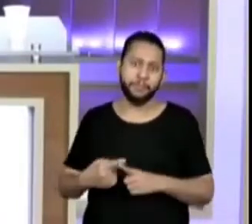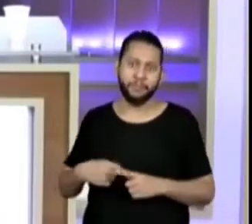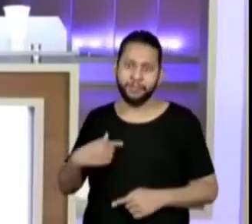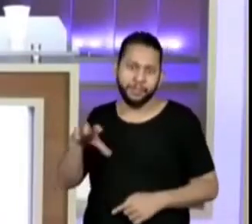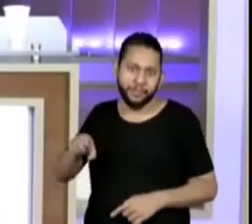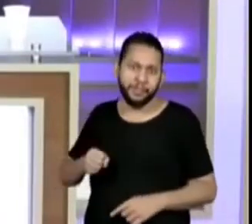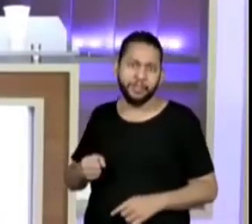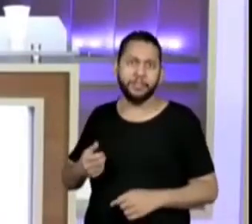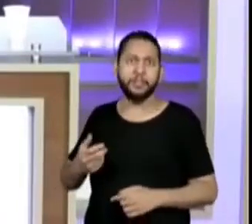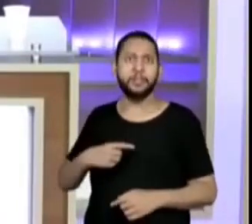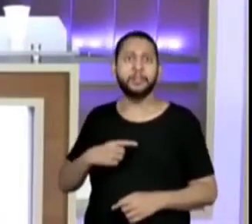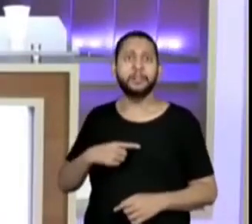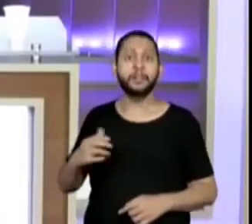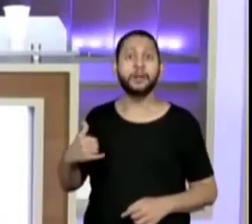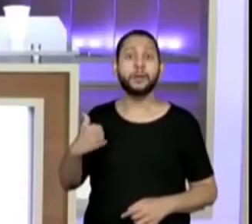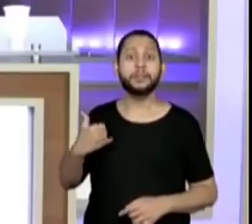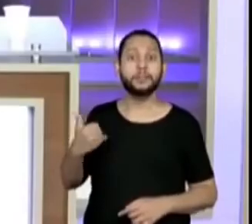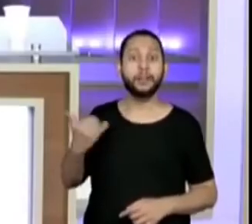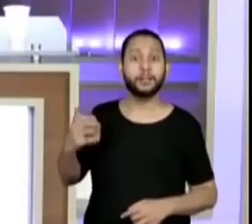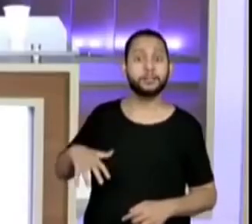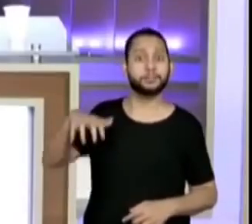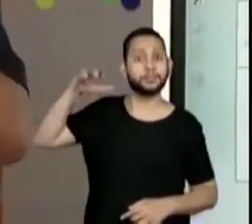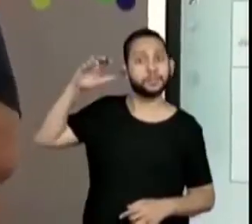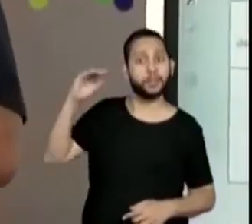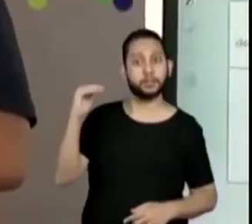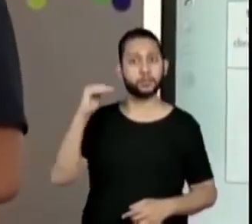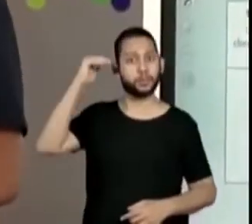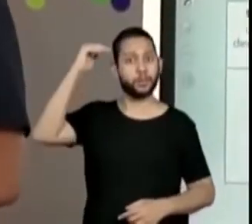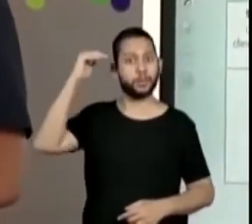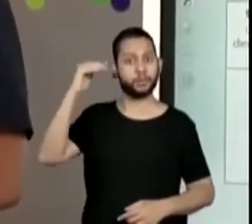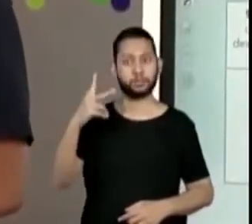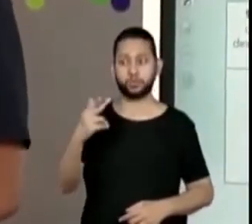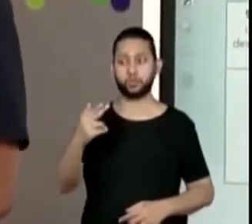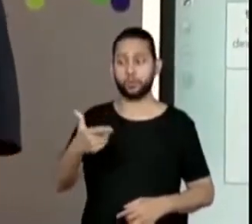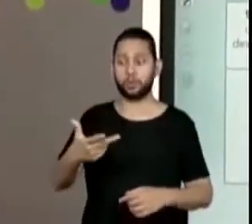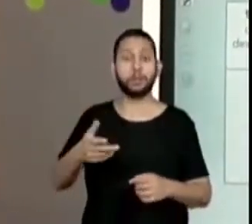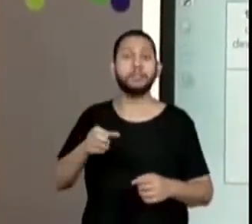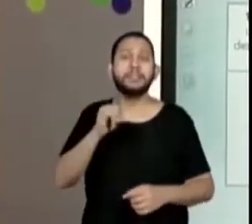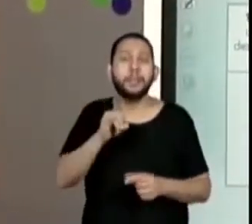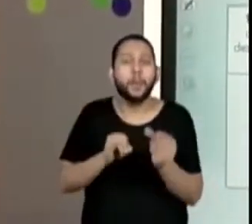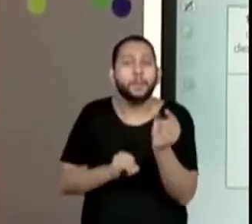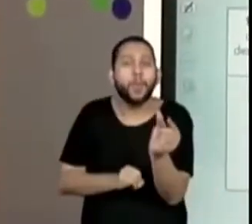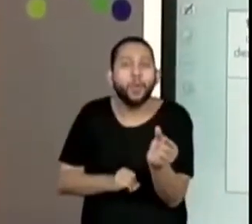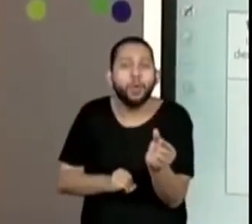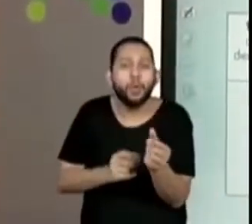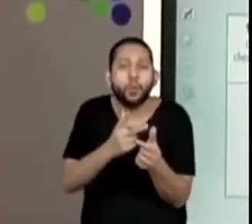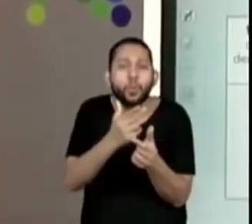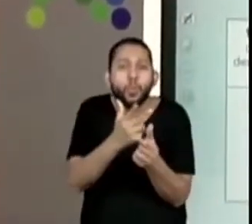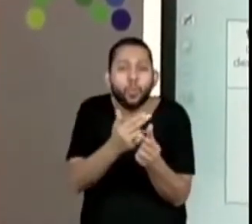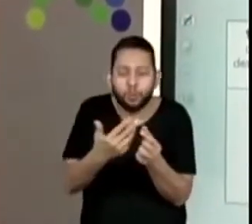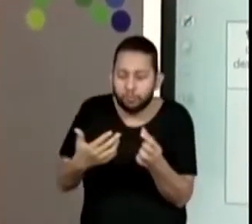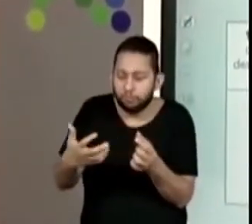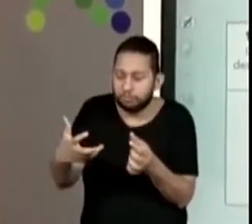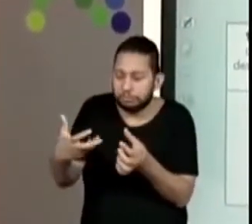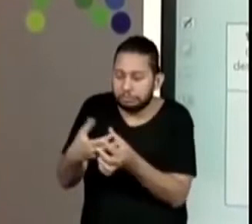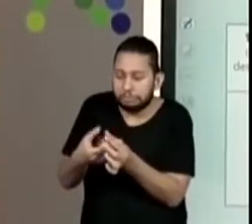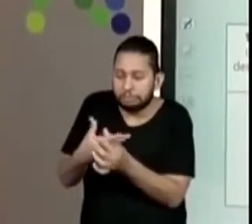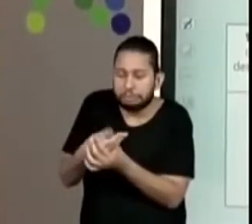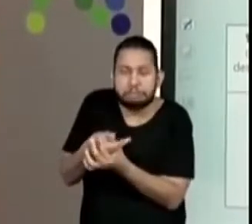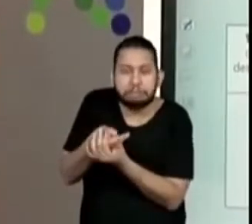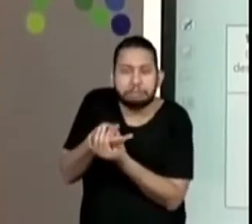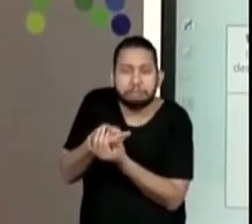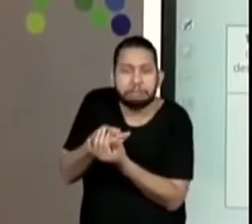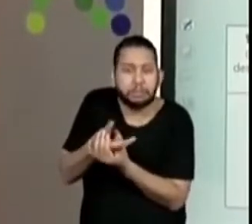mão. Eu tenho 180 centímetros de altura, eu sou alto, eu sou grande, eu preciso de uma tesoura maior, tá? Procura usar a tesoura sem ponta para